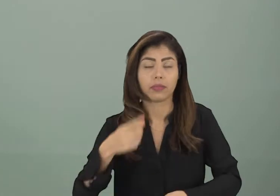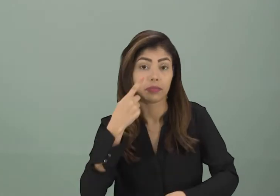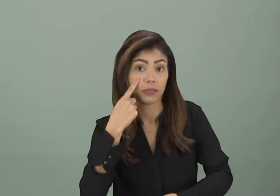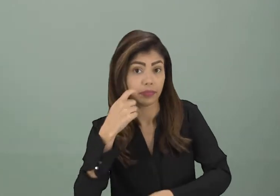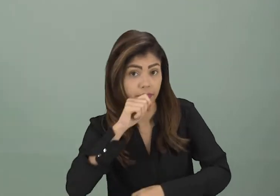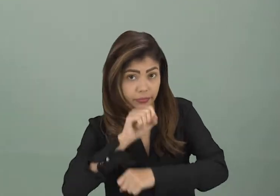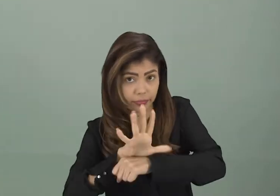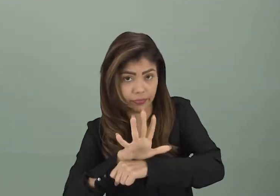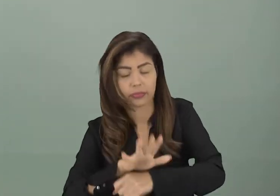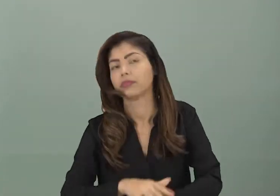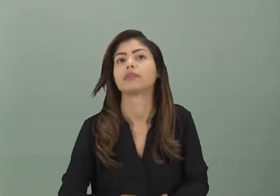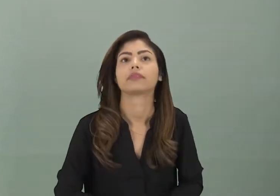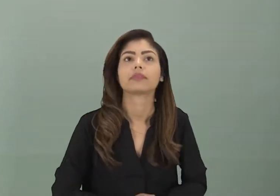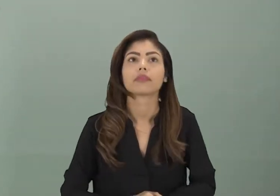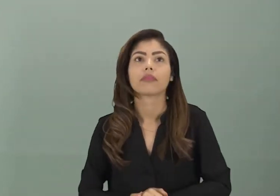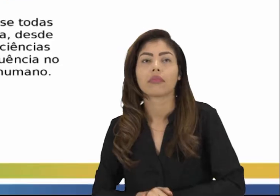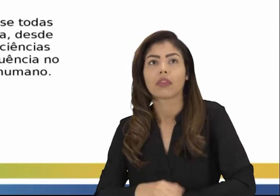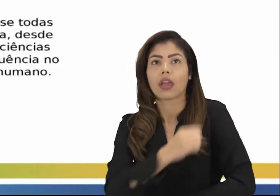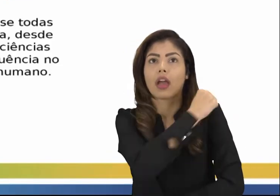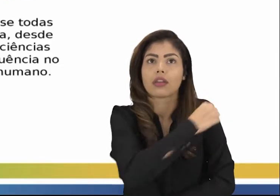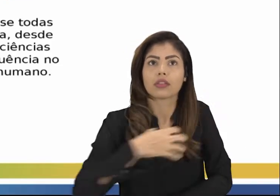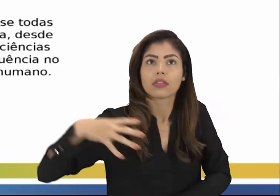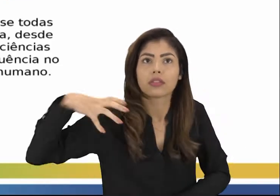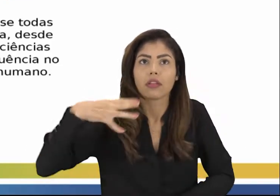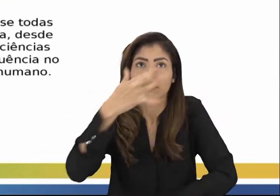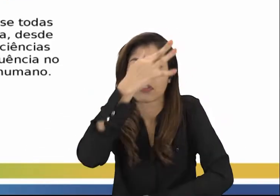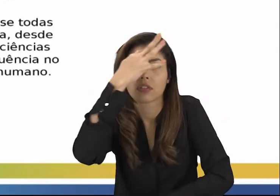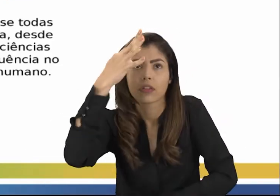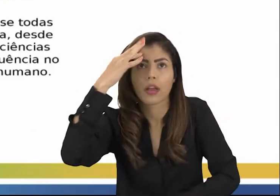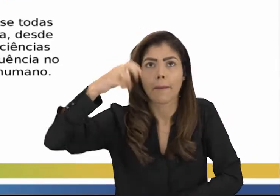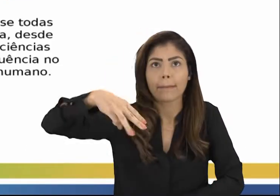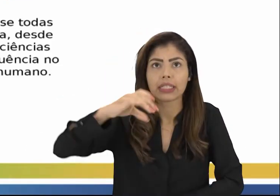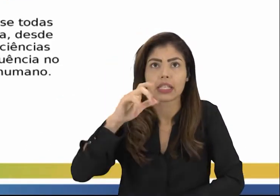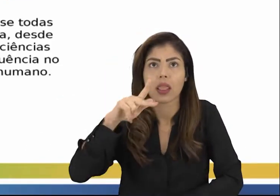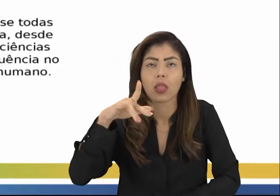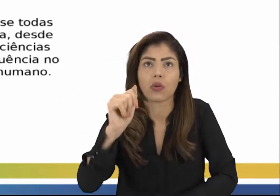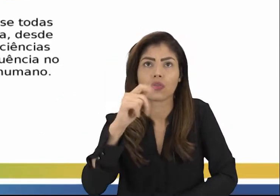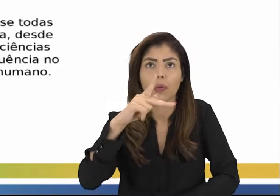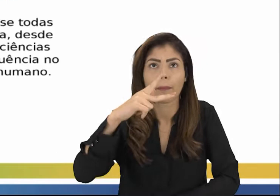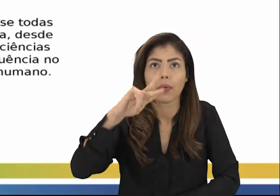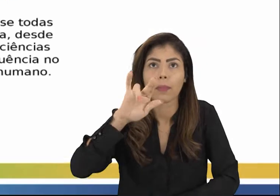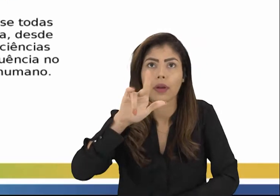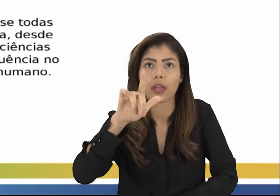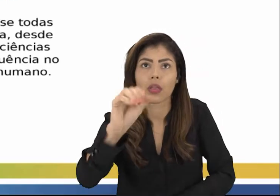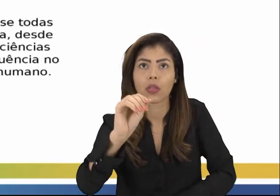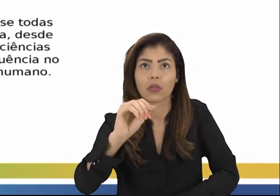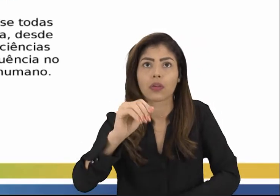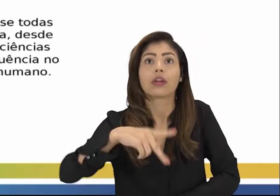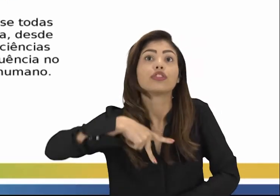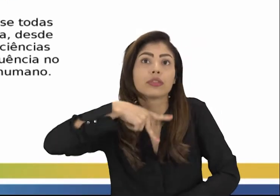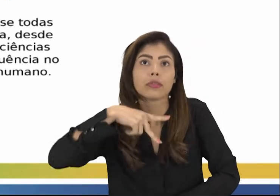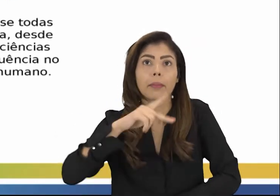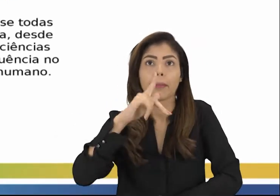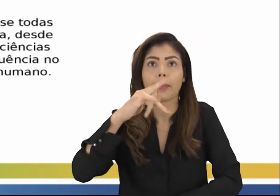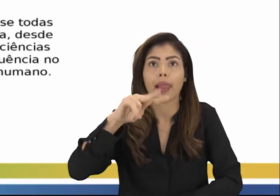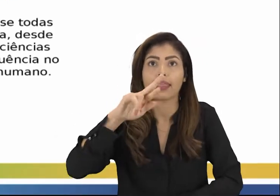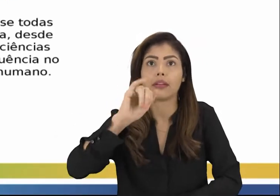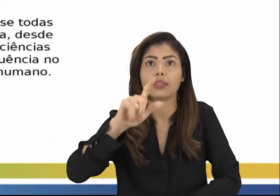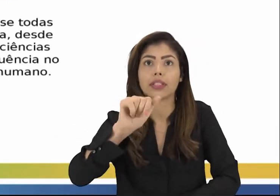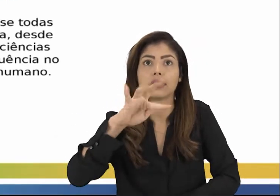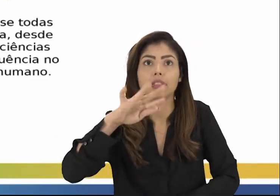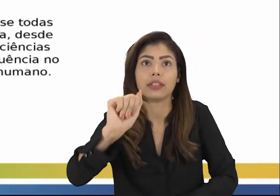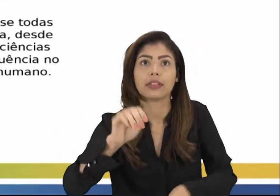aluno. Então, Aristóteles foi um filósofo macedônio, pupilo de Platão,